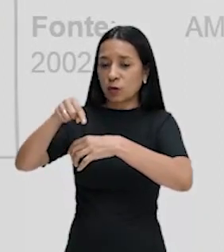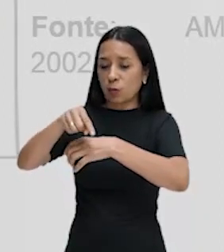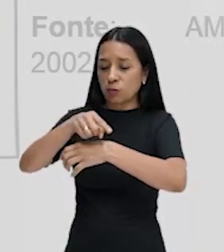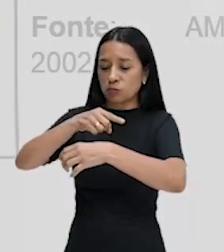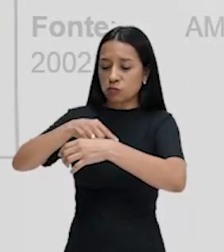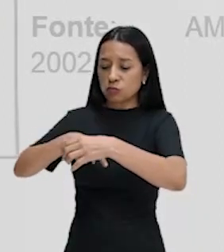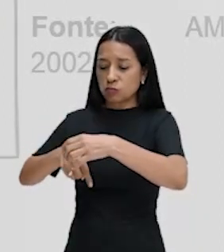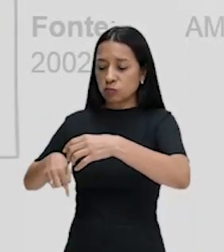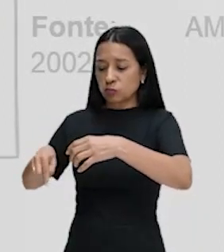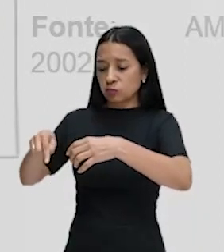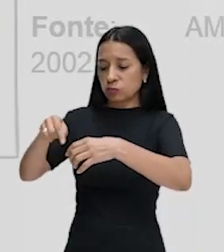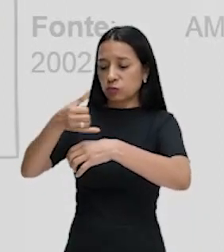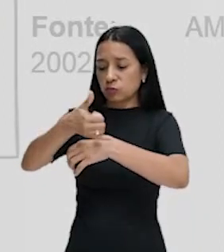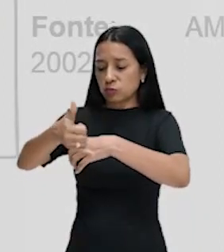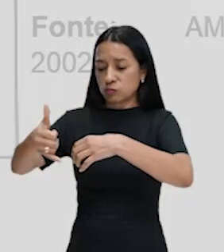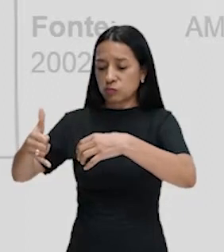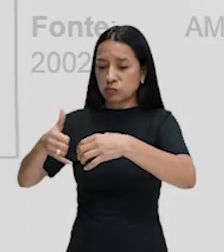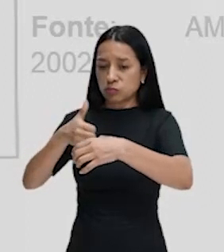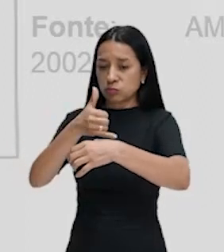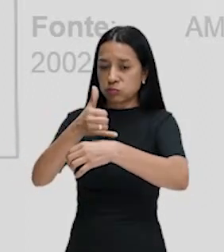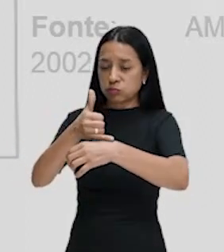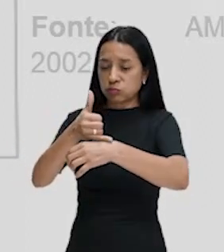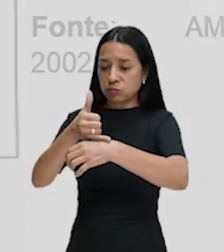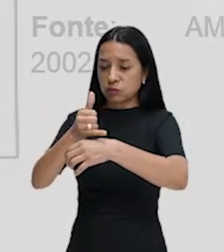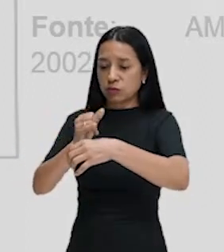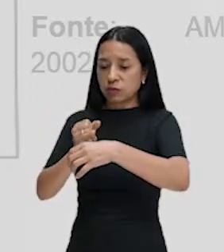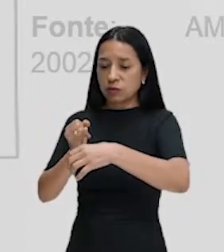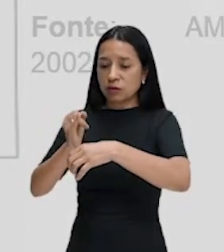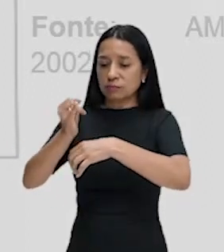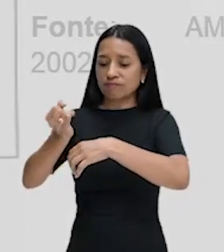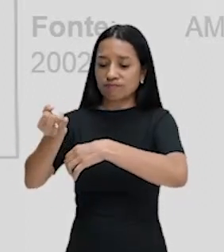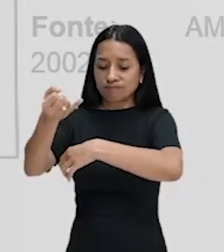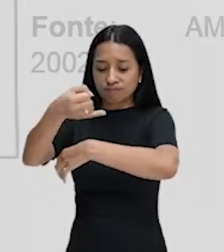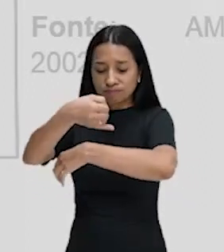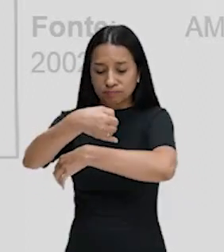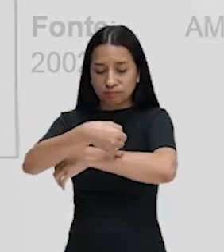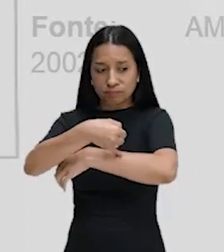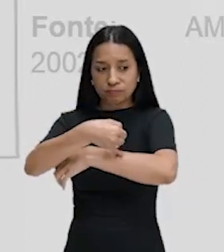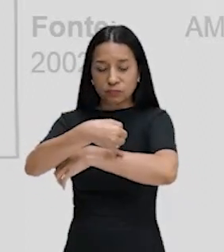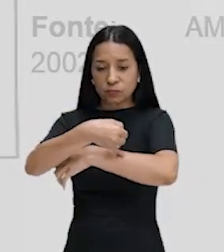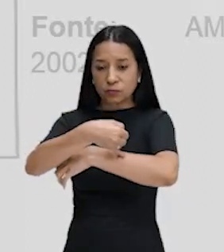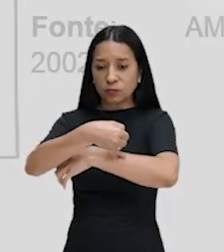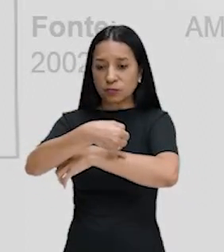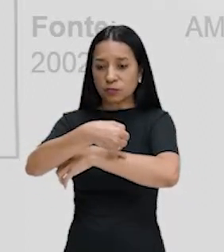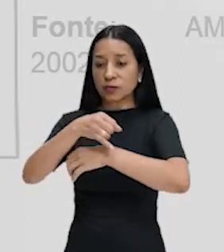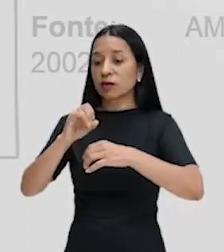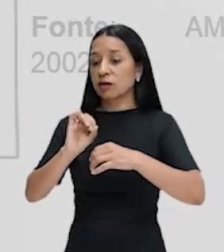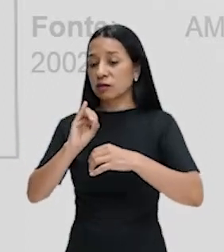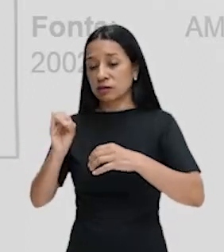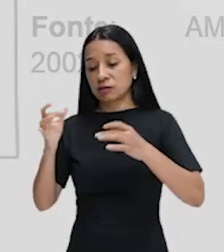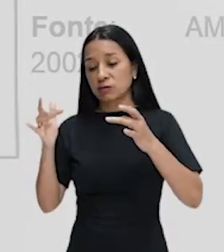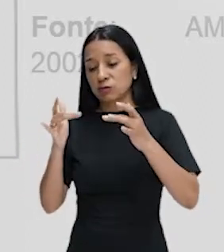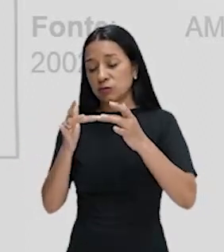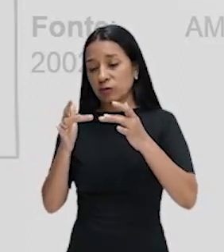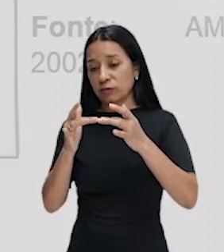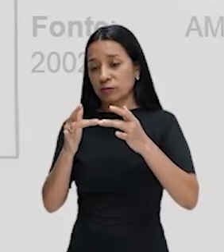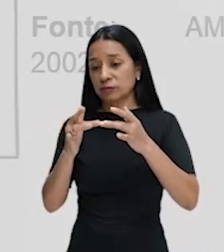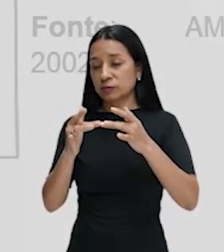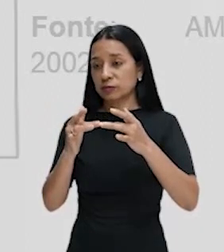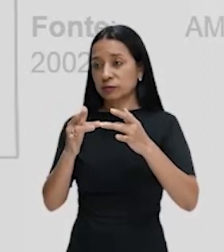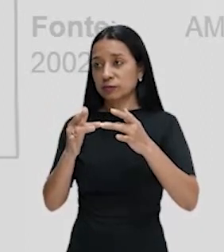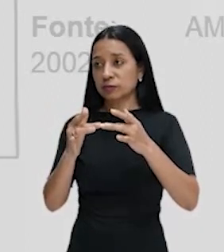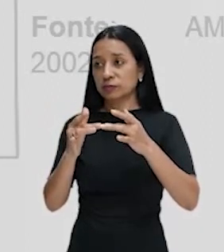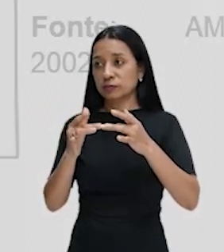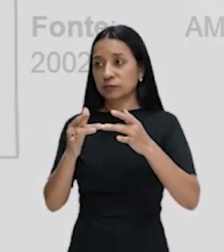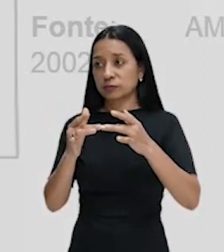fosse um chicote. E ela vai penetrar na pele da pessoa, né? Se for você tocando na água viva. Quando ela